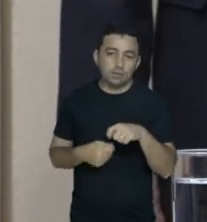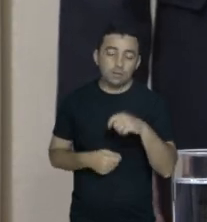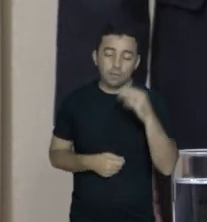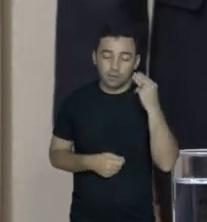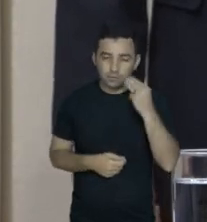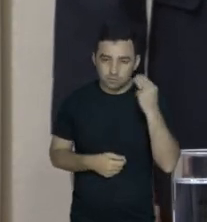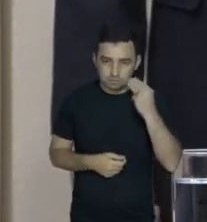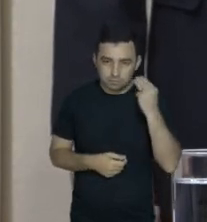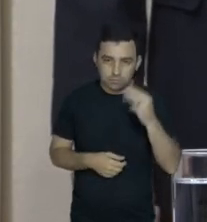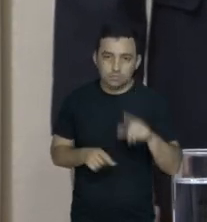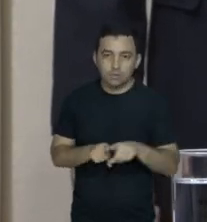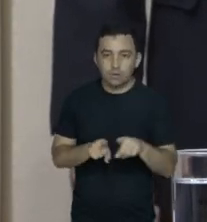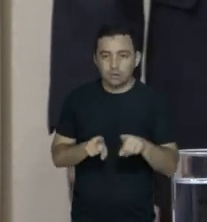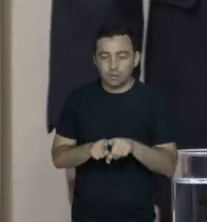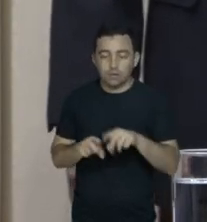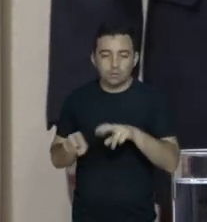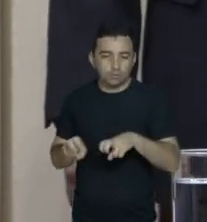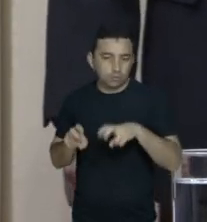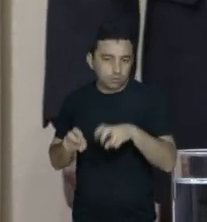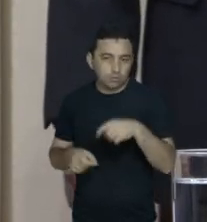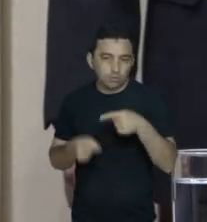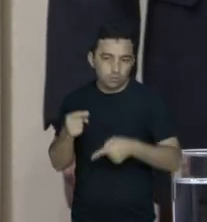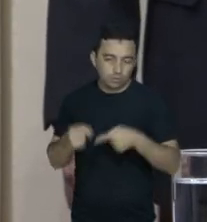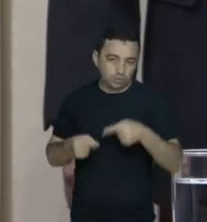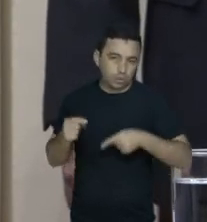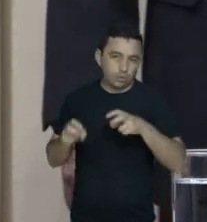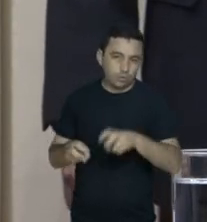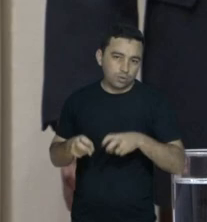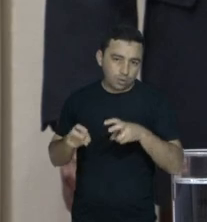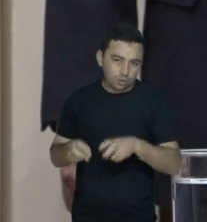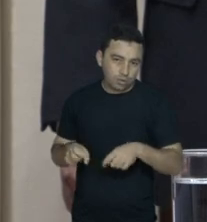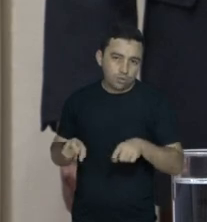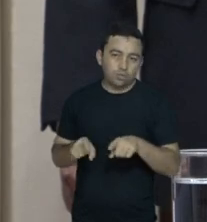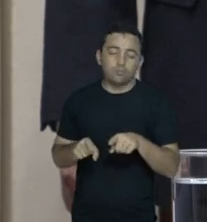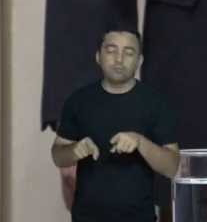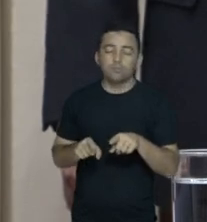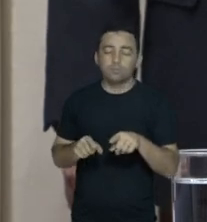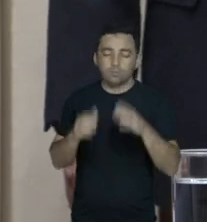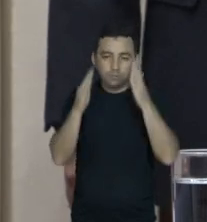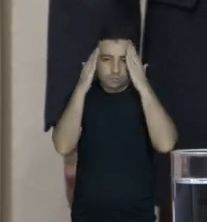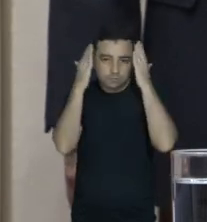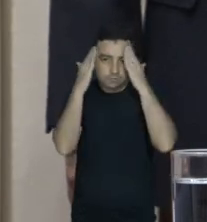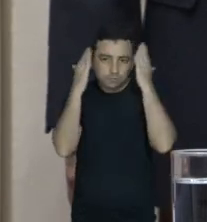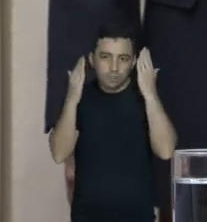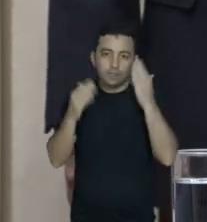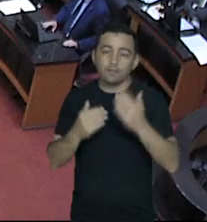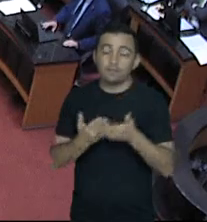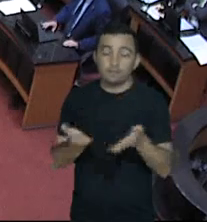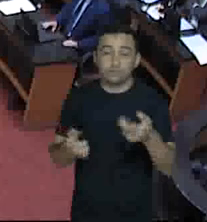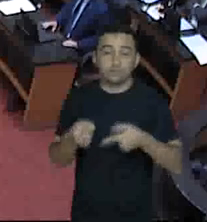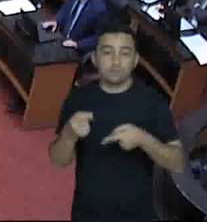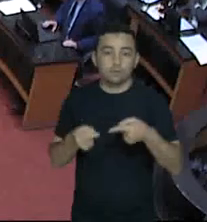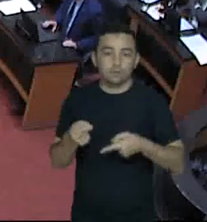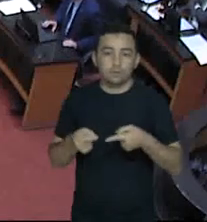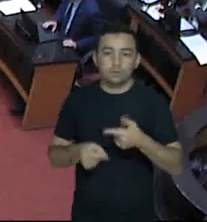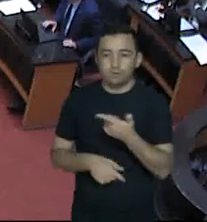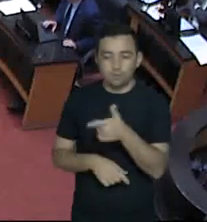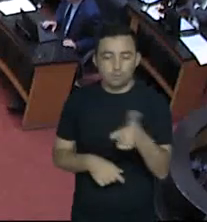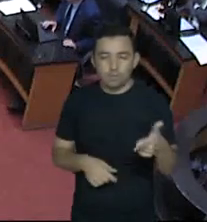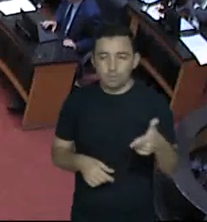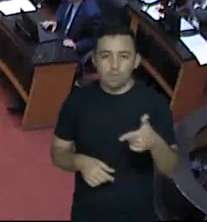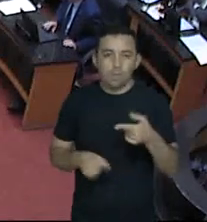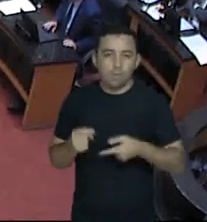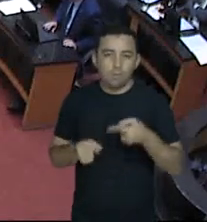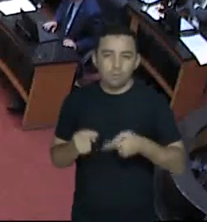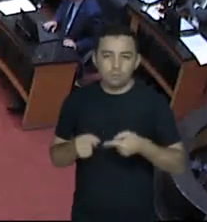Machado. Comissão de Agricultura e Política Rural, relator, deputado José Milton Schaefer. Em discussão. Não havendo quem queira